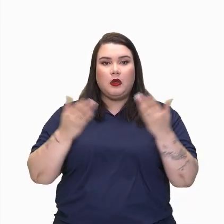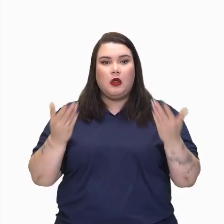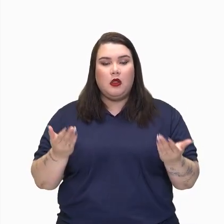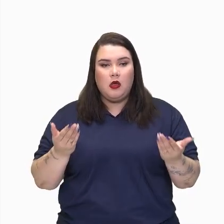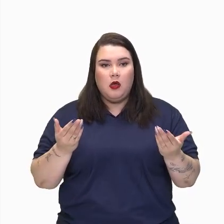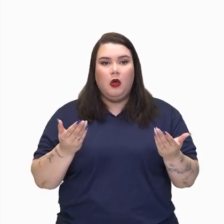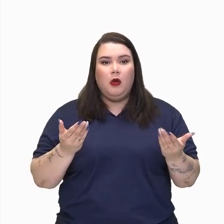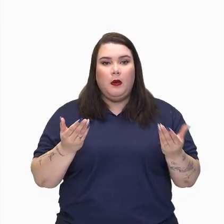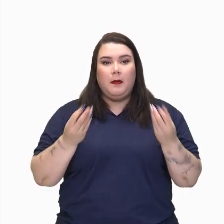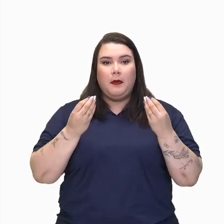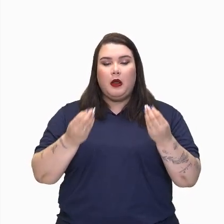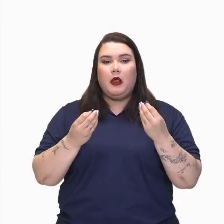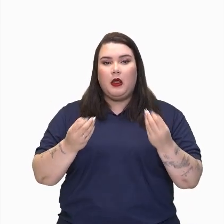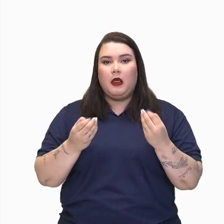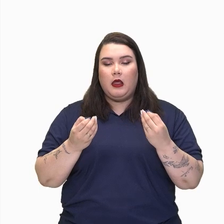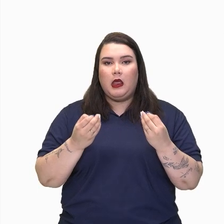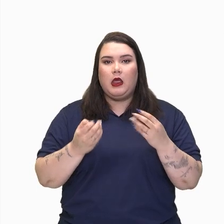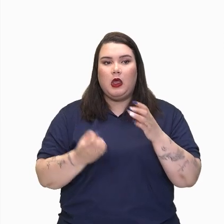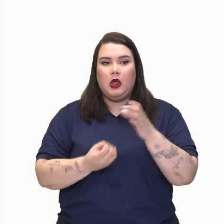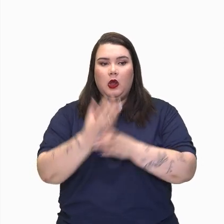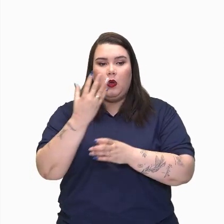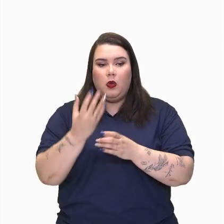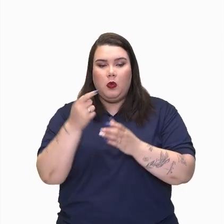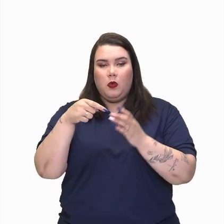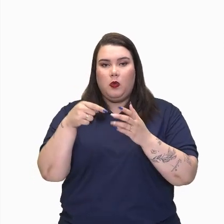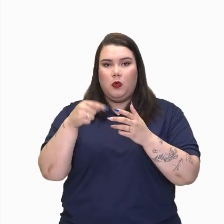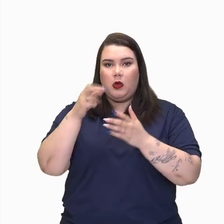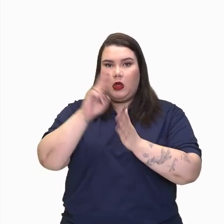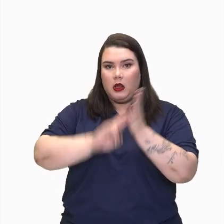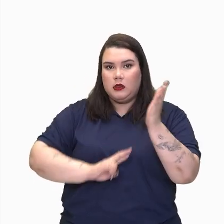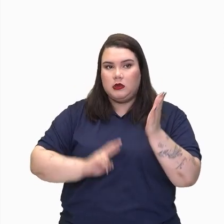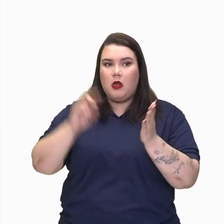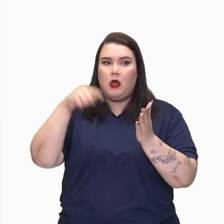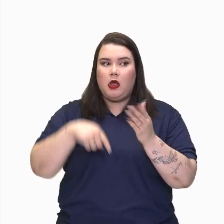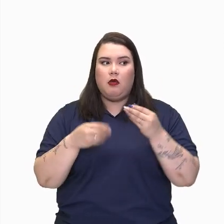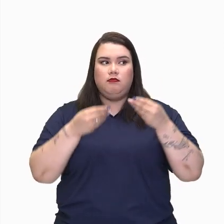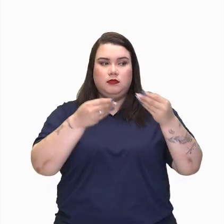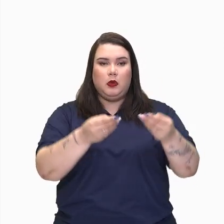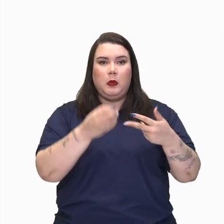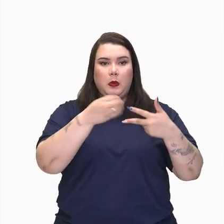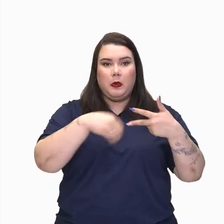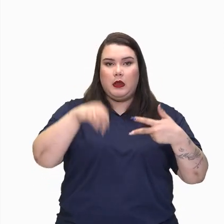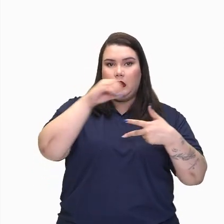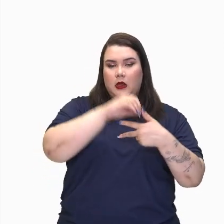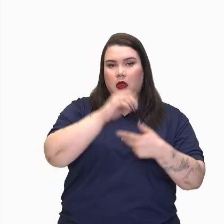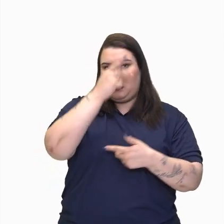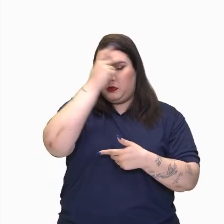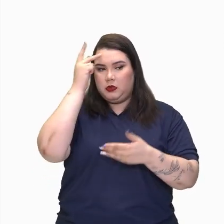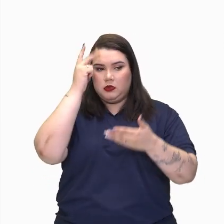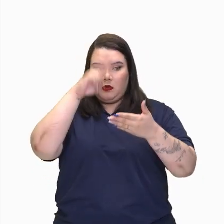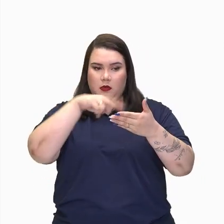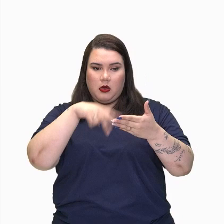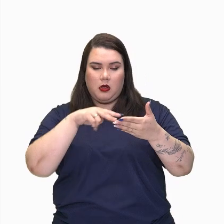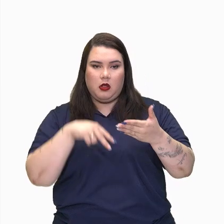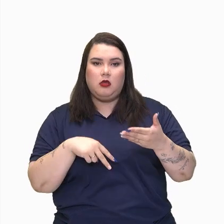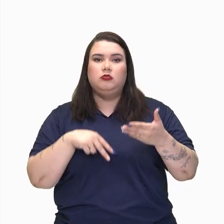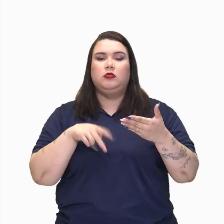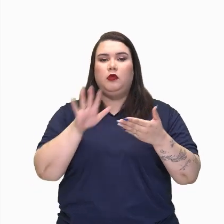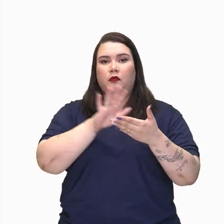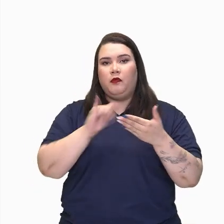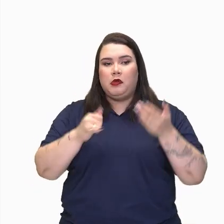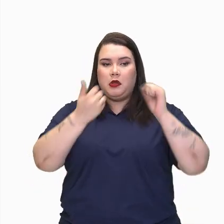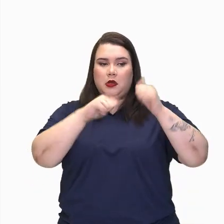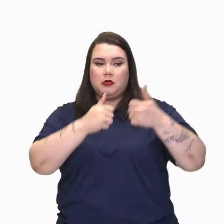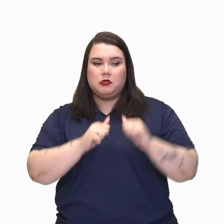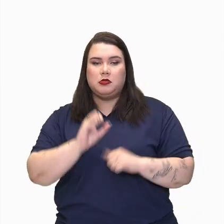esses candidatos estão escrevendo, né? Para o Enem, no caso, especificamente para o corretor, que vai ali corrigir a redação. Então, nós